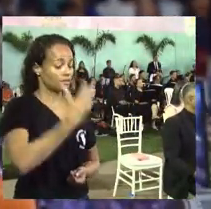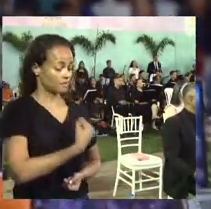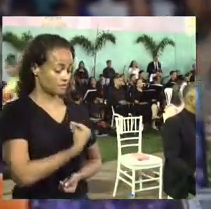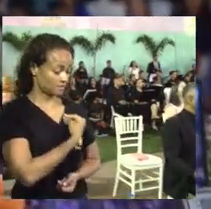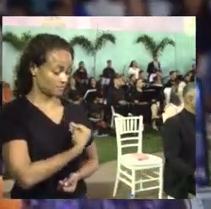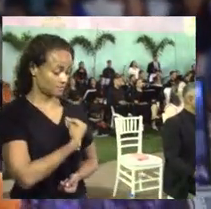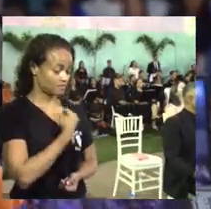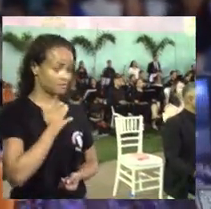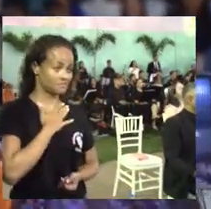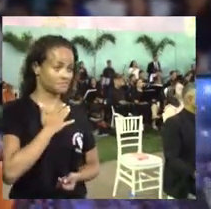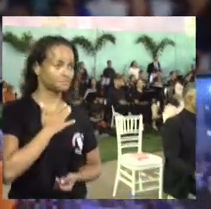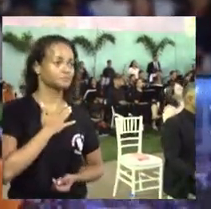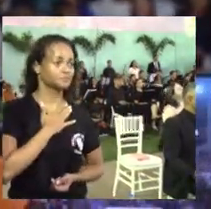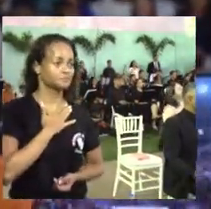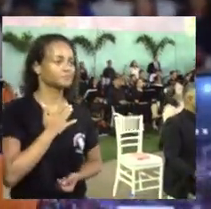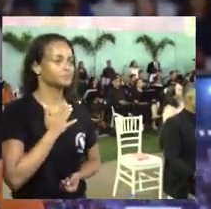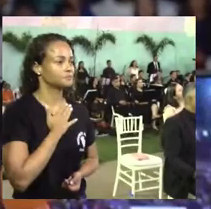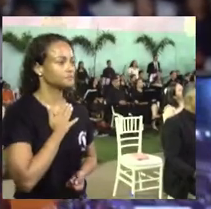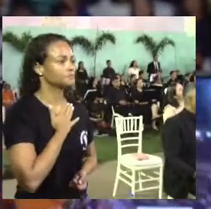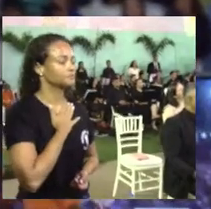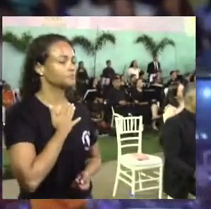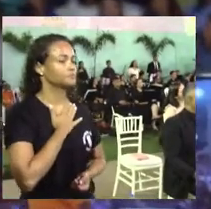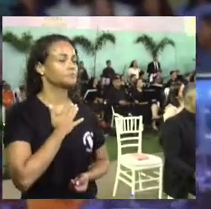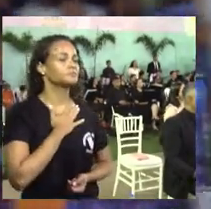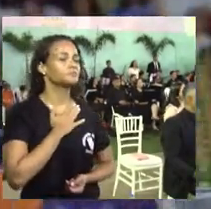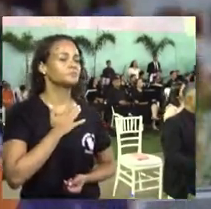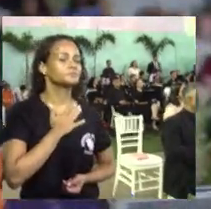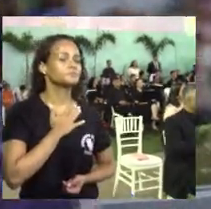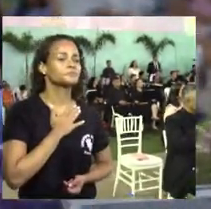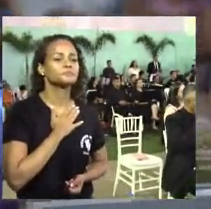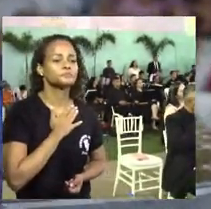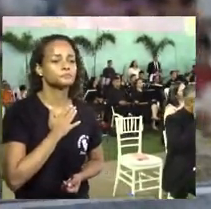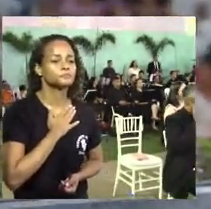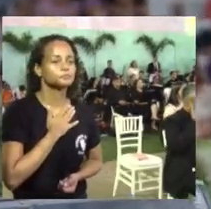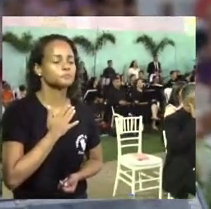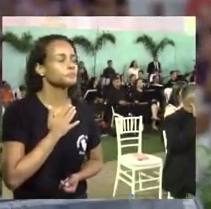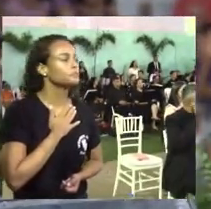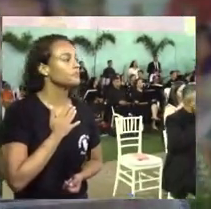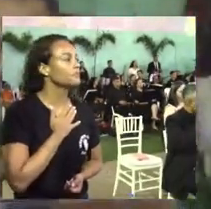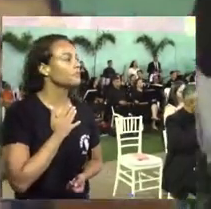sei que a minha vida